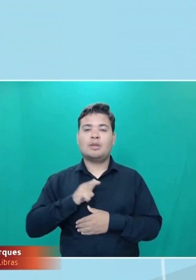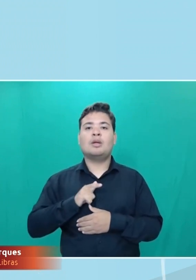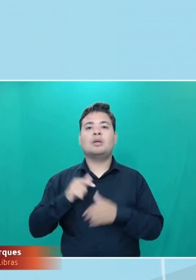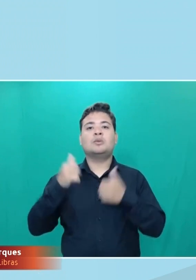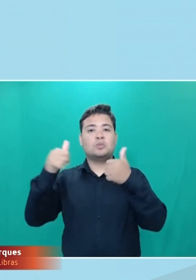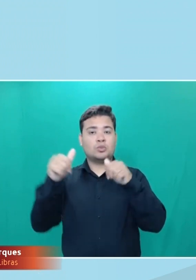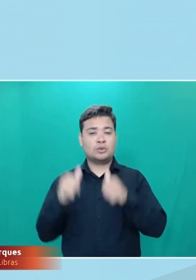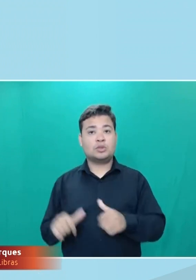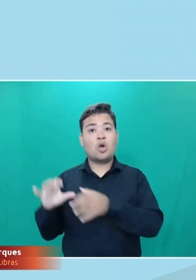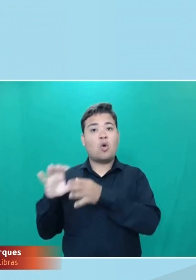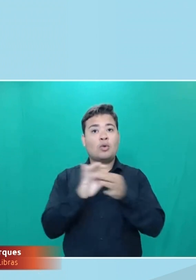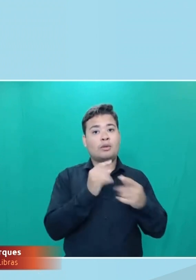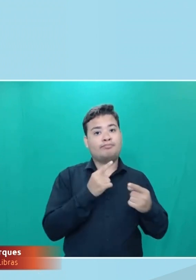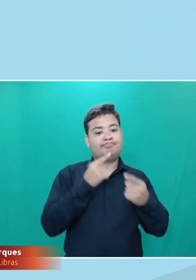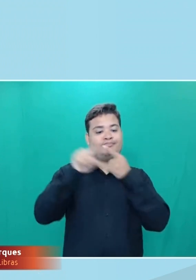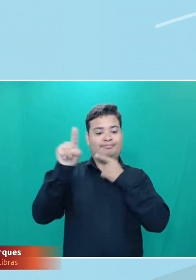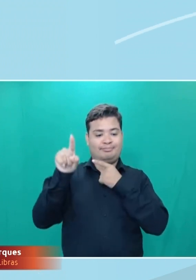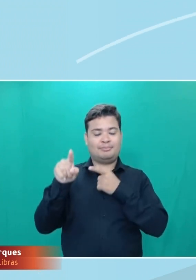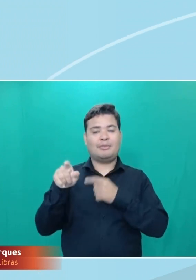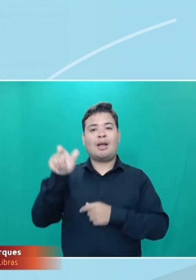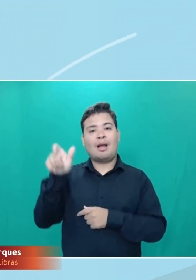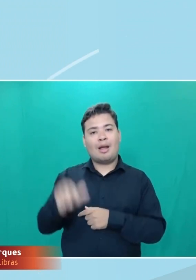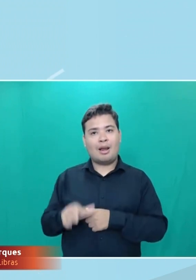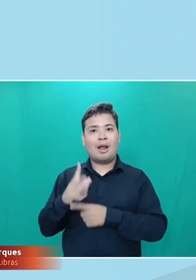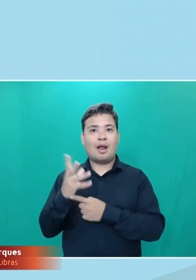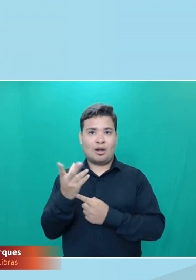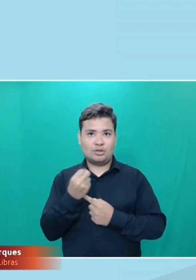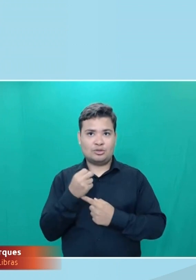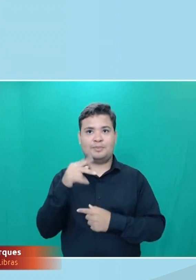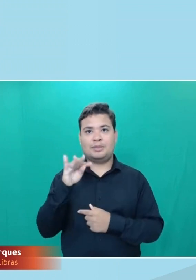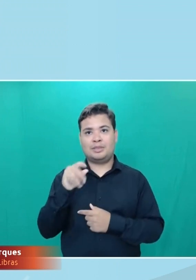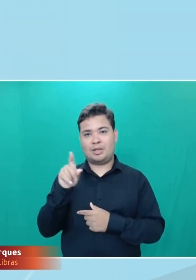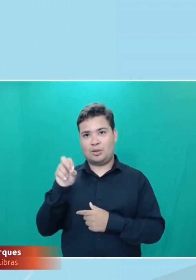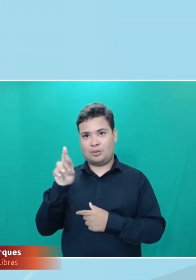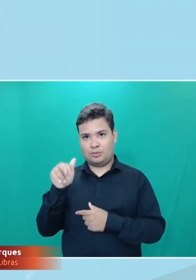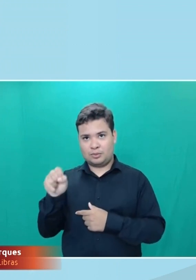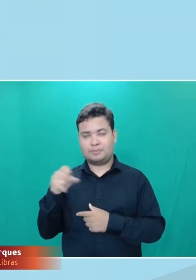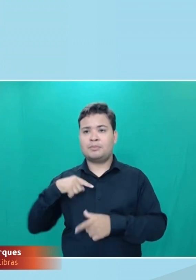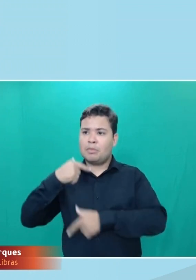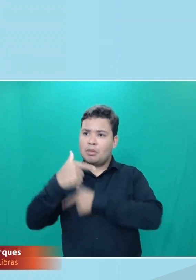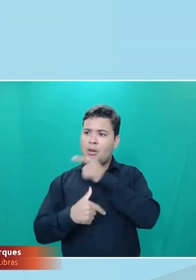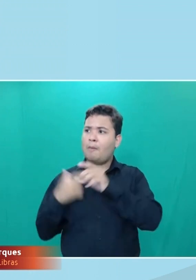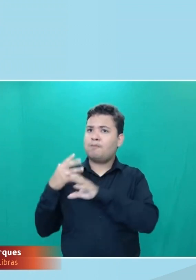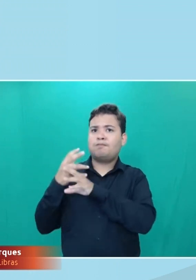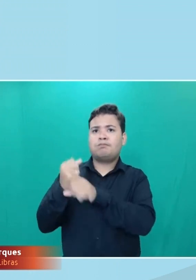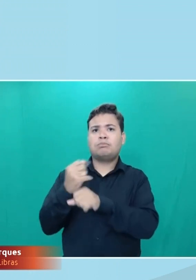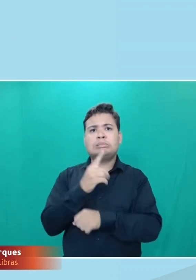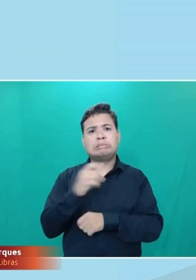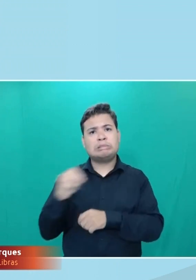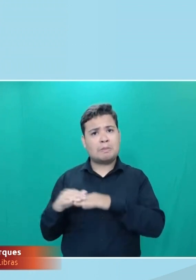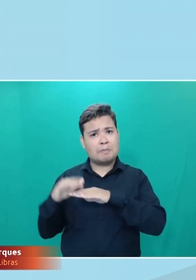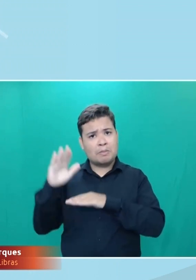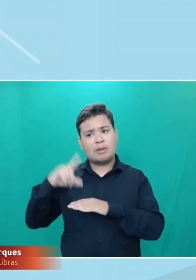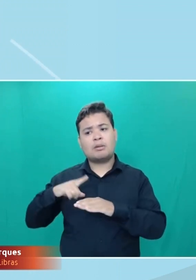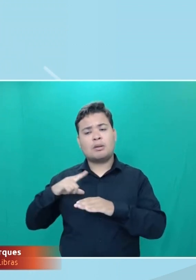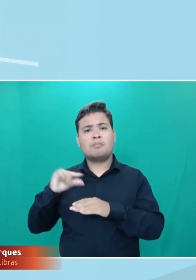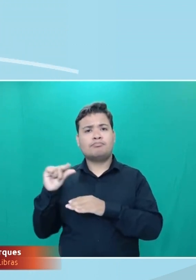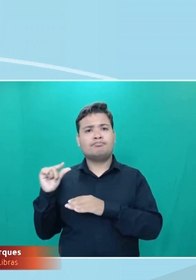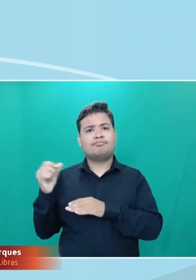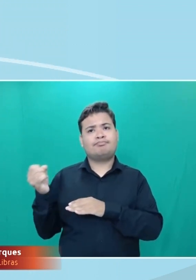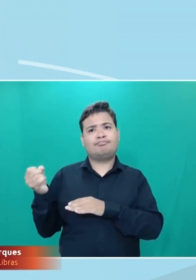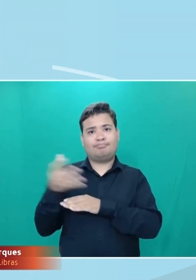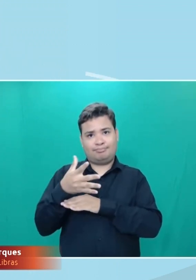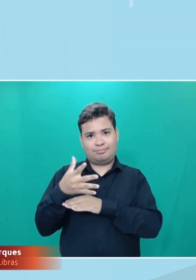artista plástico Pitágoras. Ela reúne um conjunto de mais de 100 trabalhos mais recentes, né, da produção mais